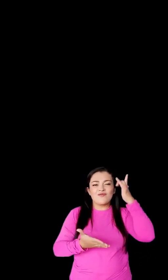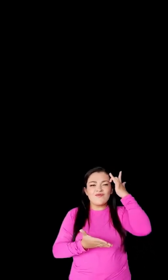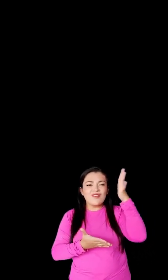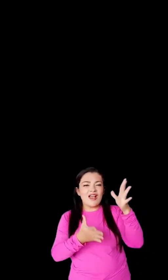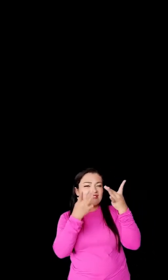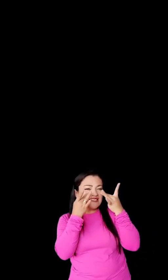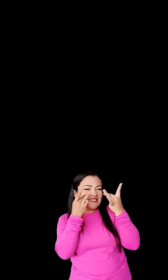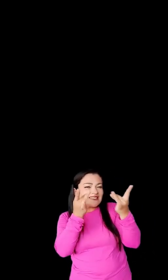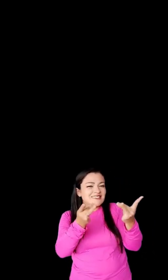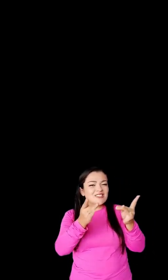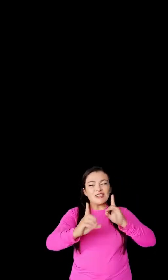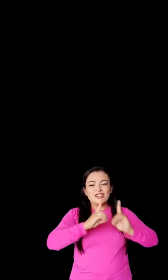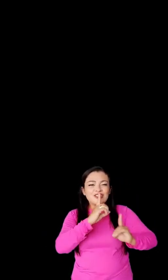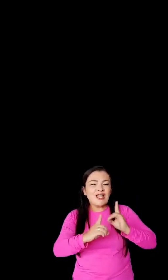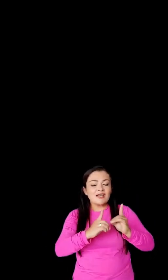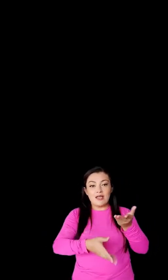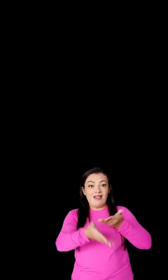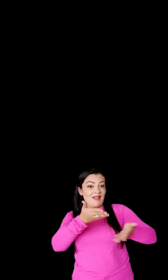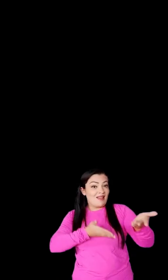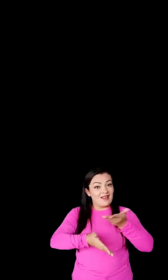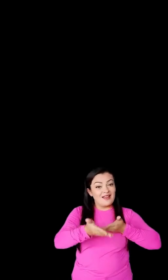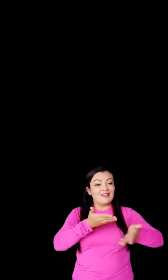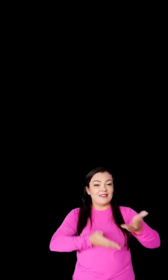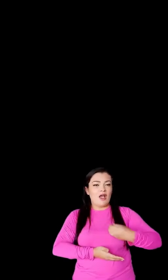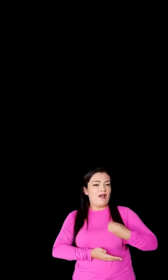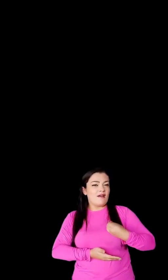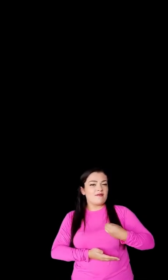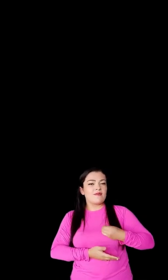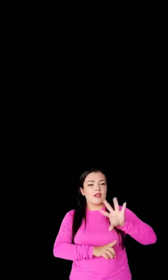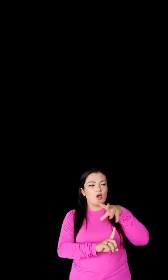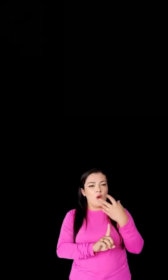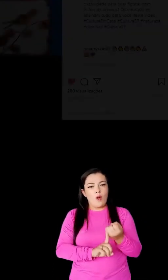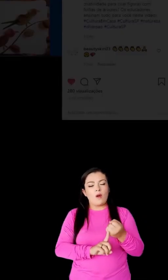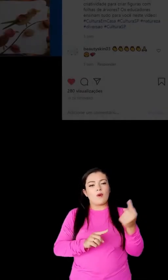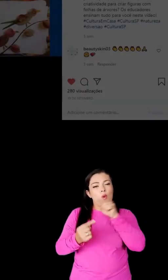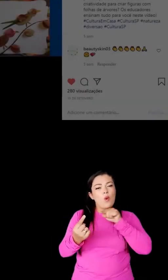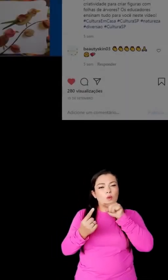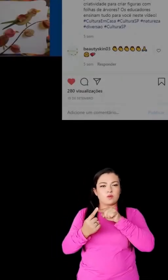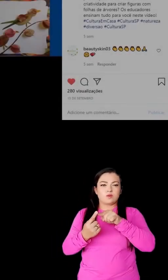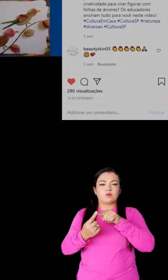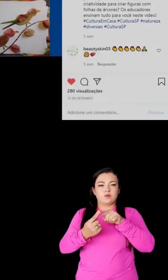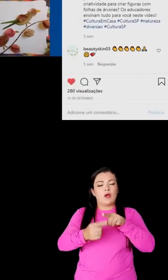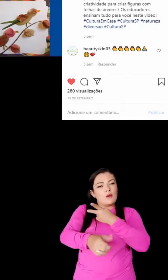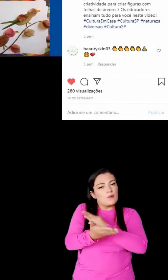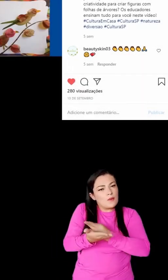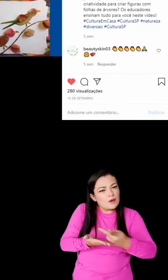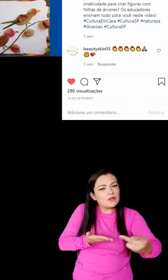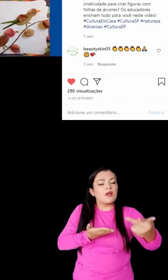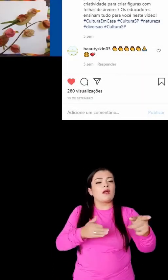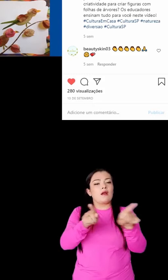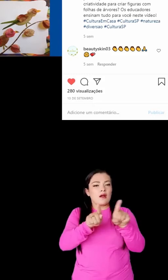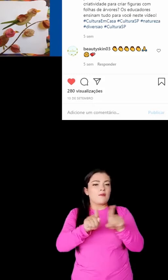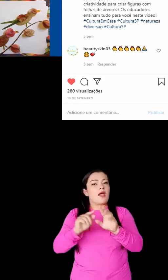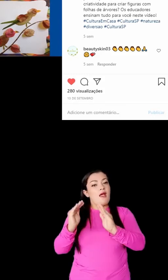instrutivas, atrativas e didáticas e que se relacionassem com a vida e obra do artista Cândido Portinari, com a antiga residência da família